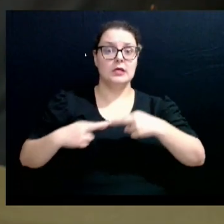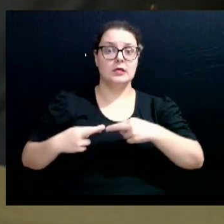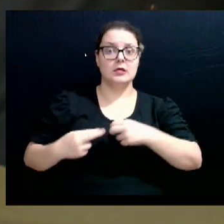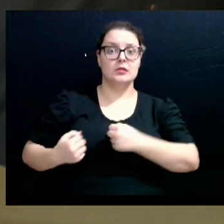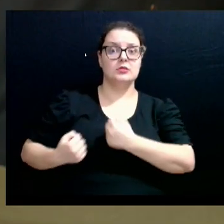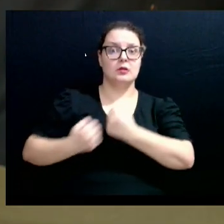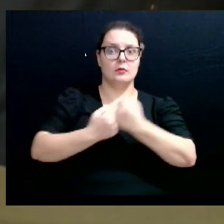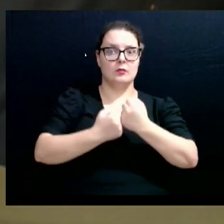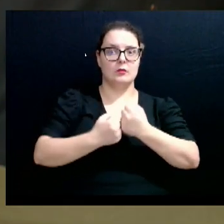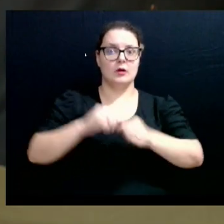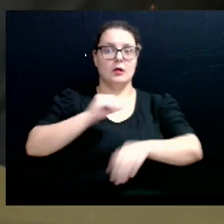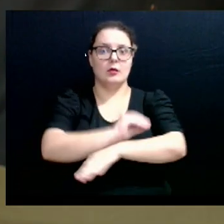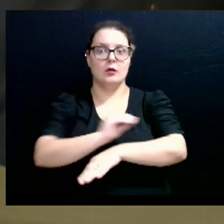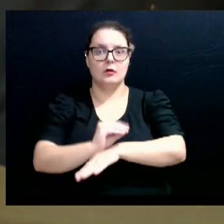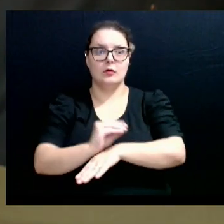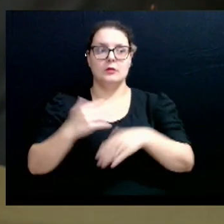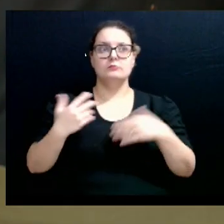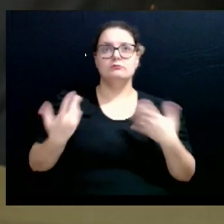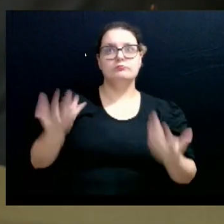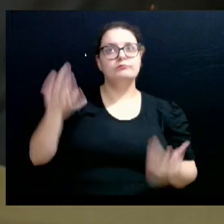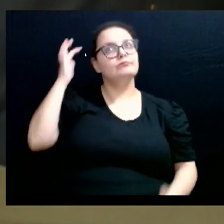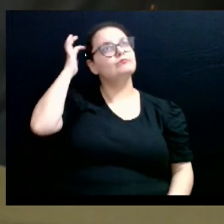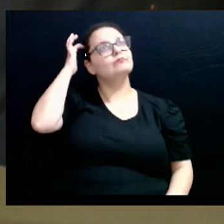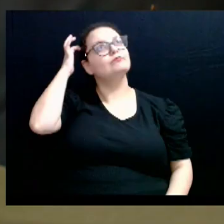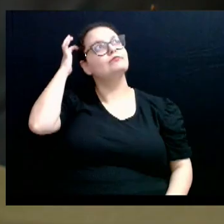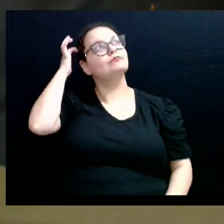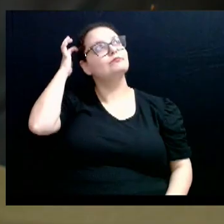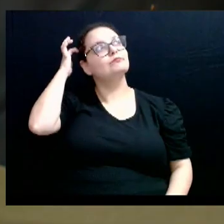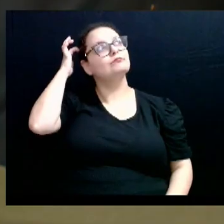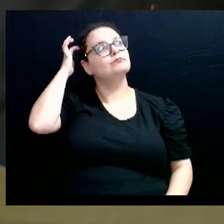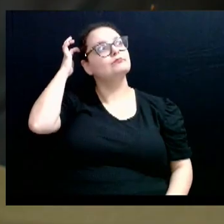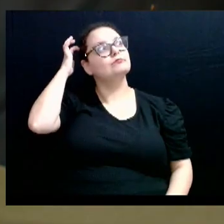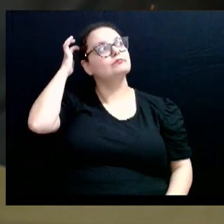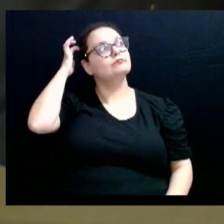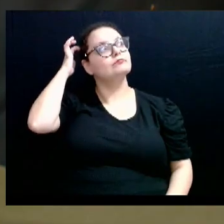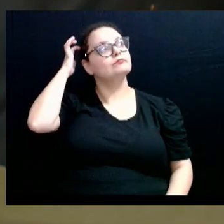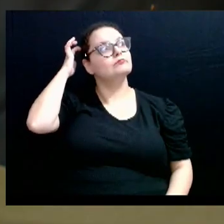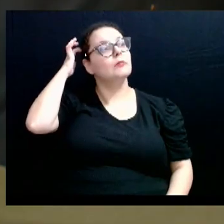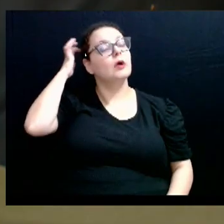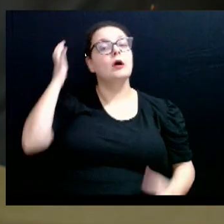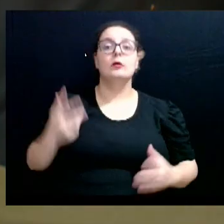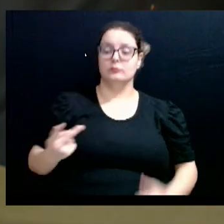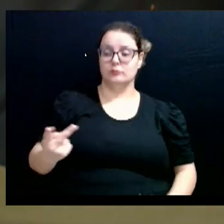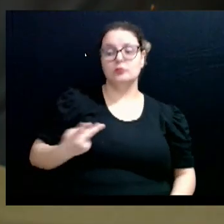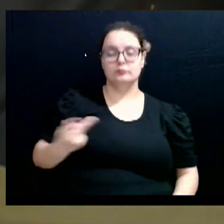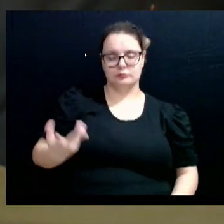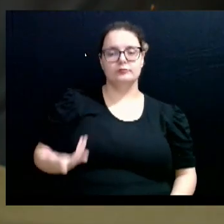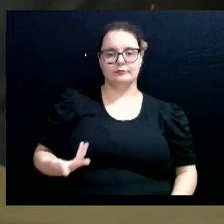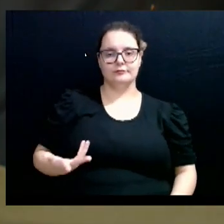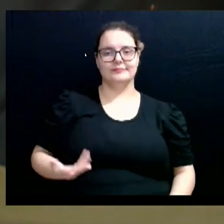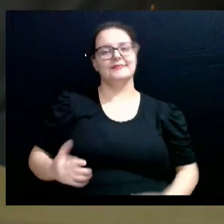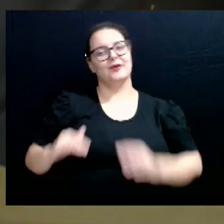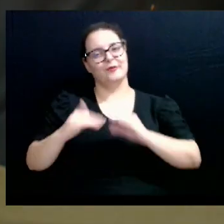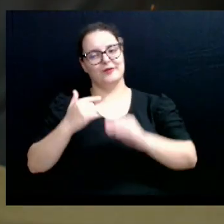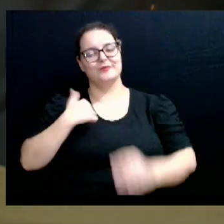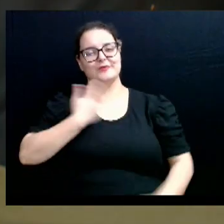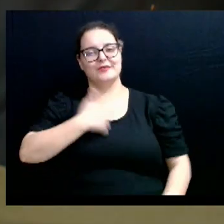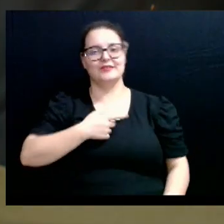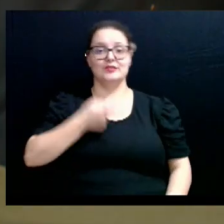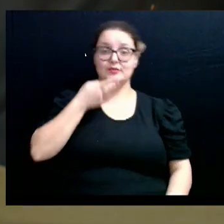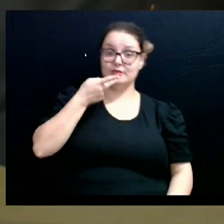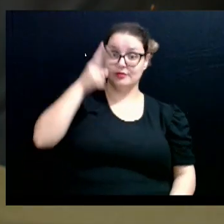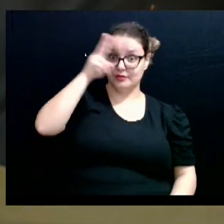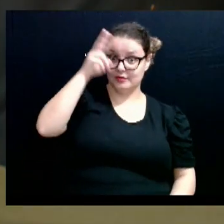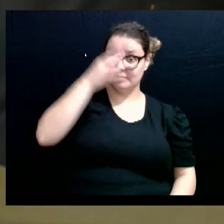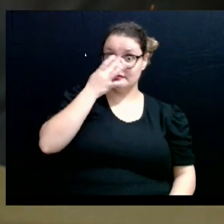um cuidado com ambas as partes, né? Então mande para a gente aí o seu depoimento ou então até a